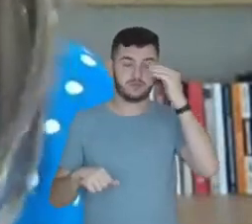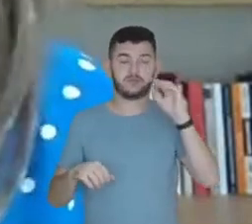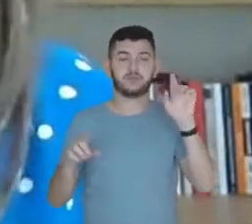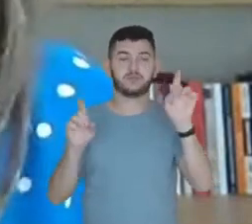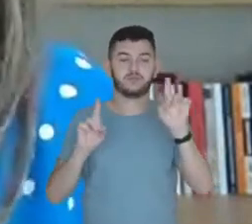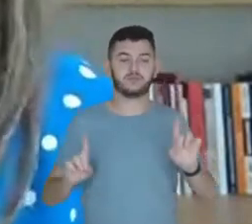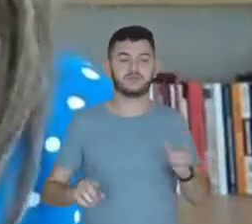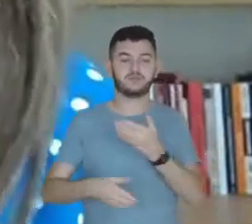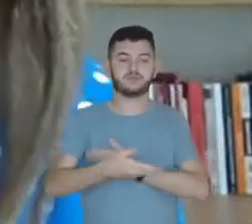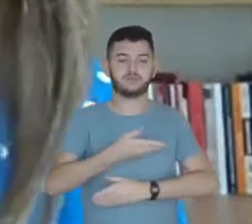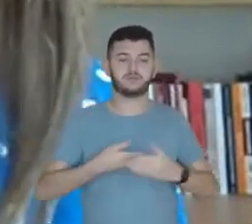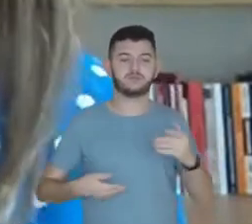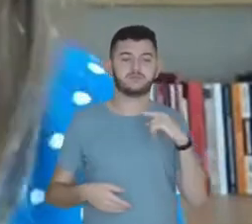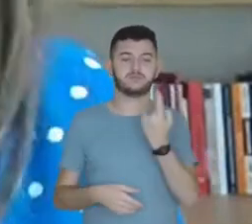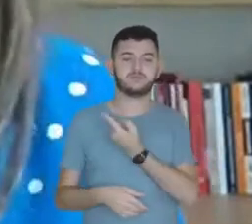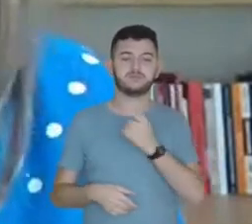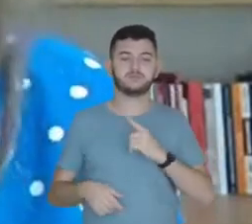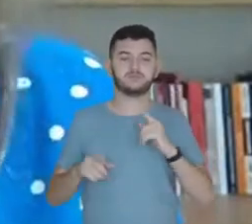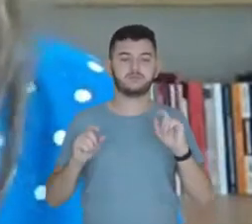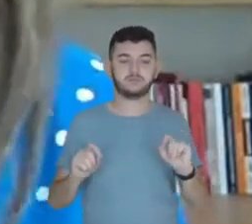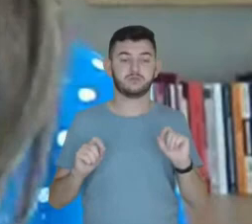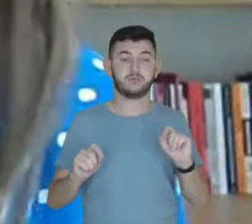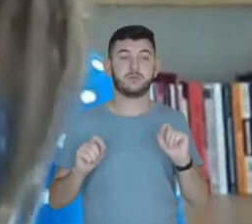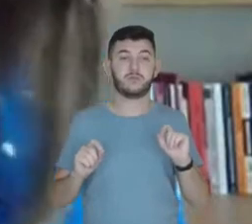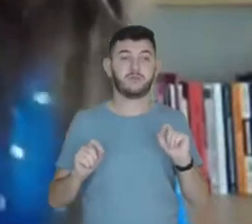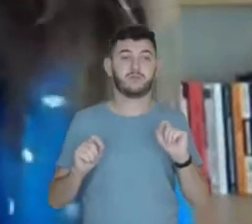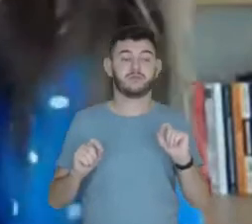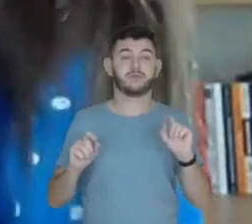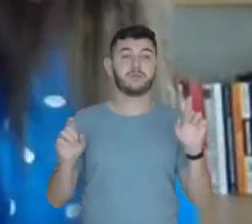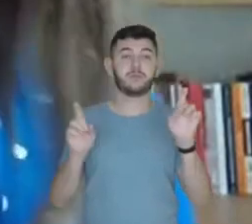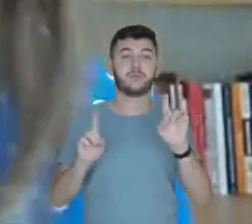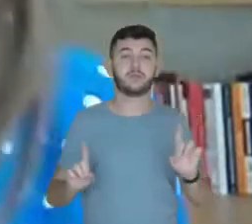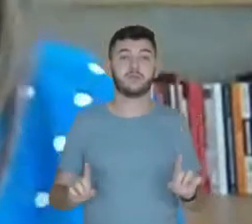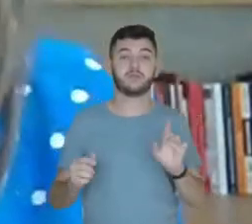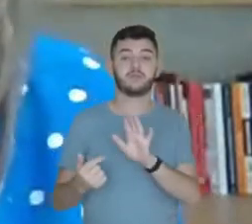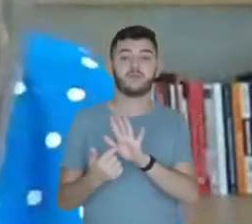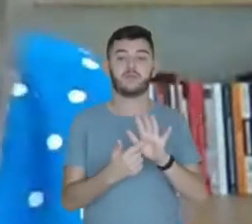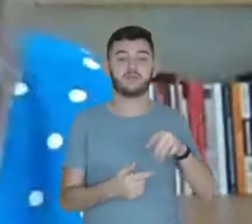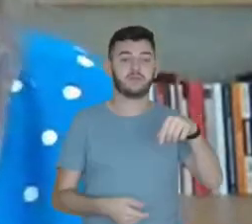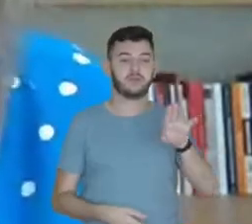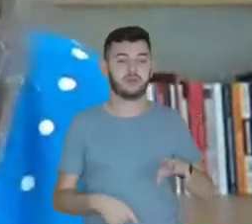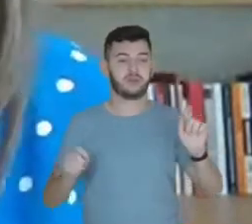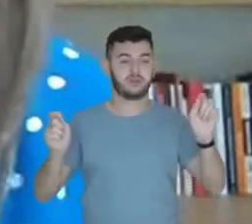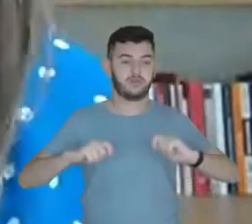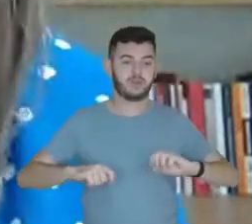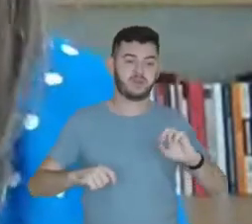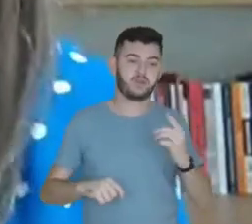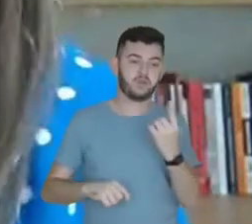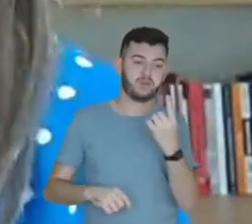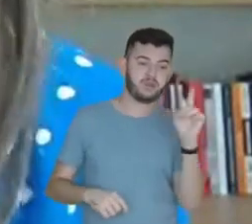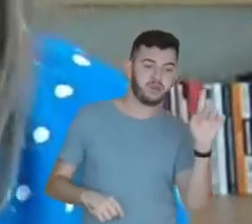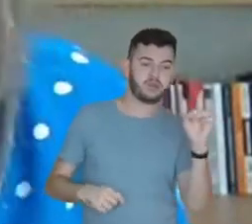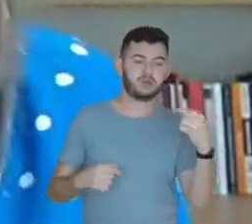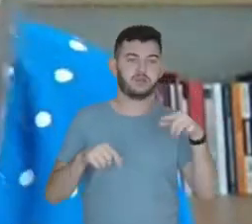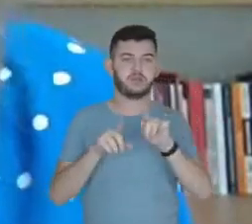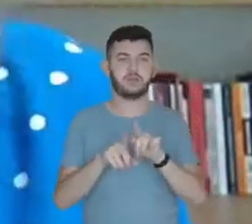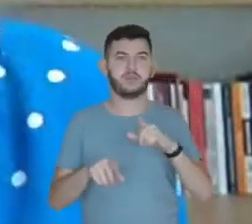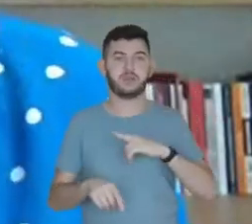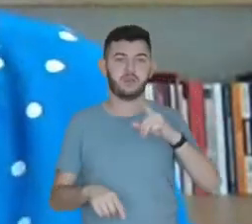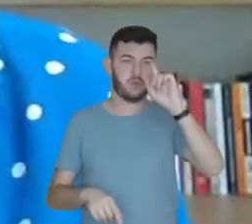de ver pelo viés do déficit, que determinava quem tinha capacidade, quem não tinha capacidade, uma visão